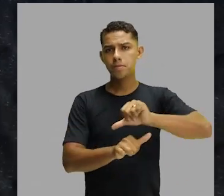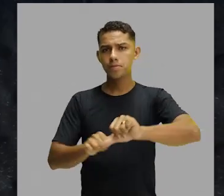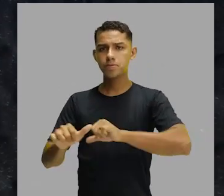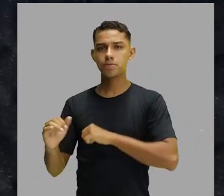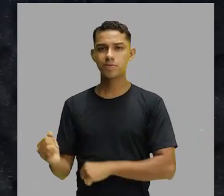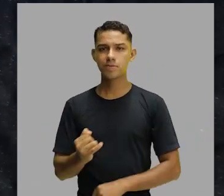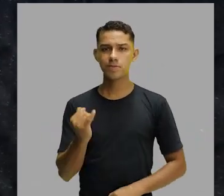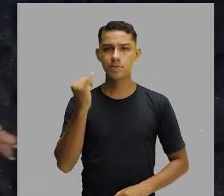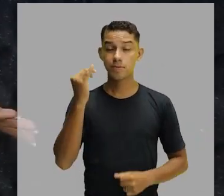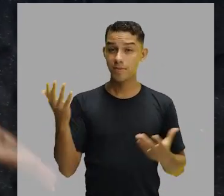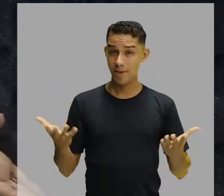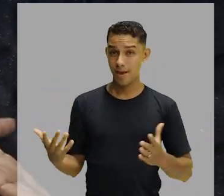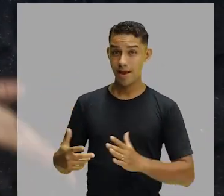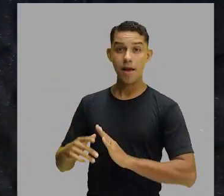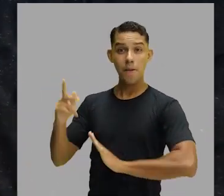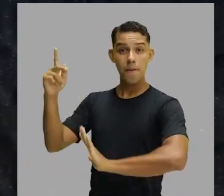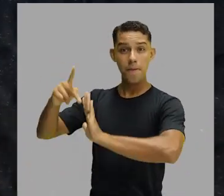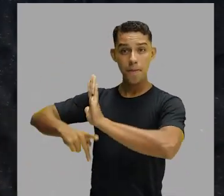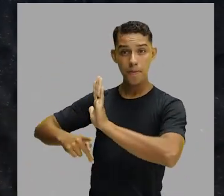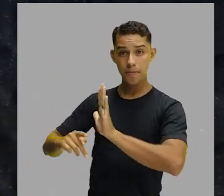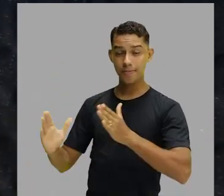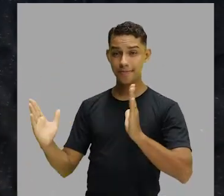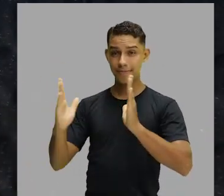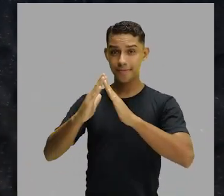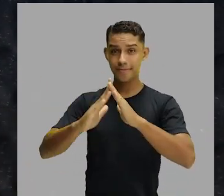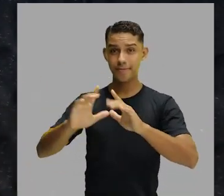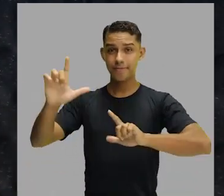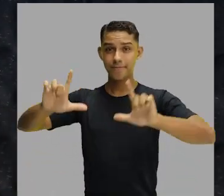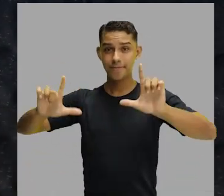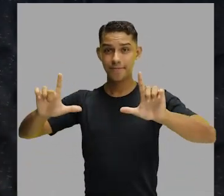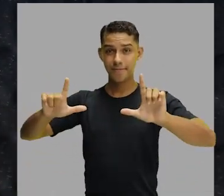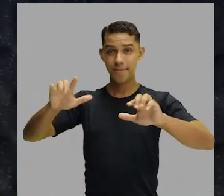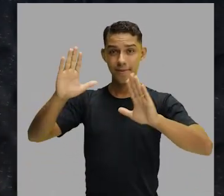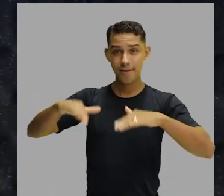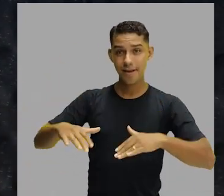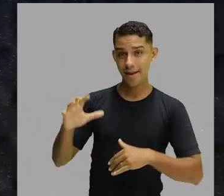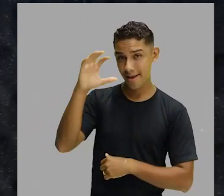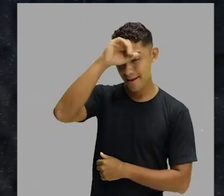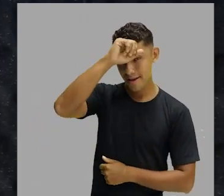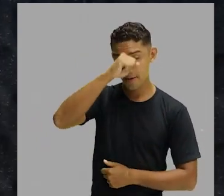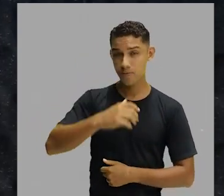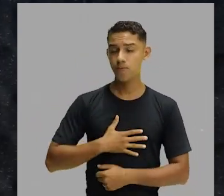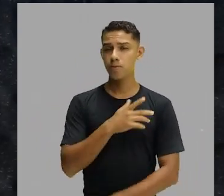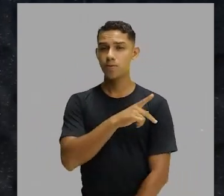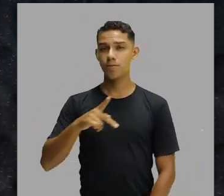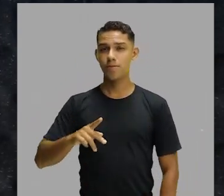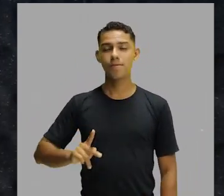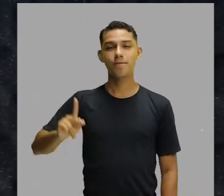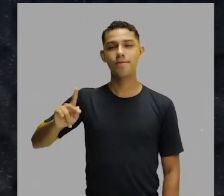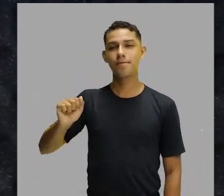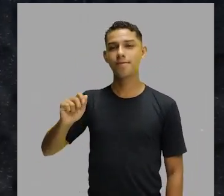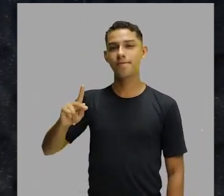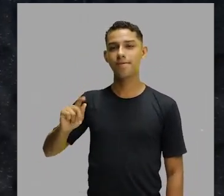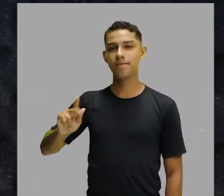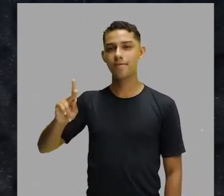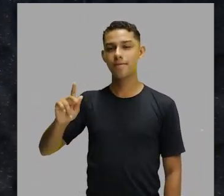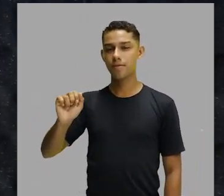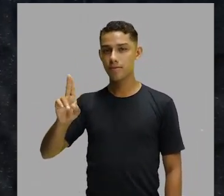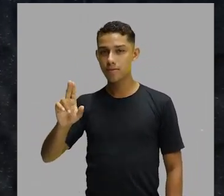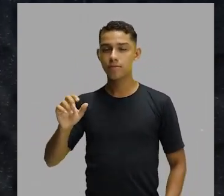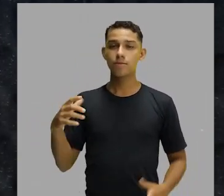Este é o programa Fica em Casa Aprendendo. Eu sou a professora Cacau Sotero. Fique comigo para mais uma aula, onde nós